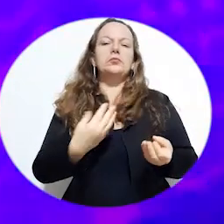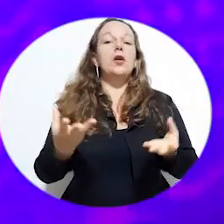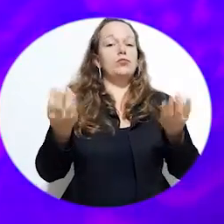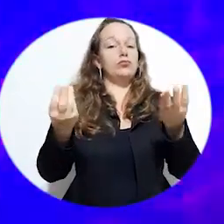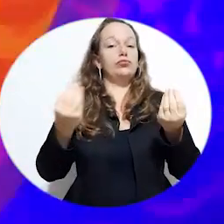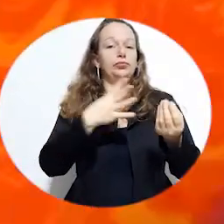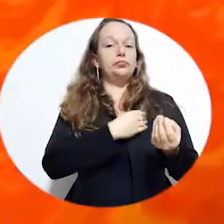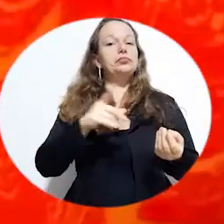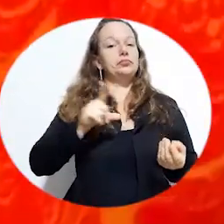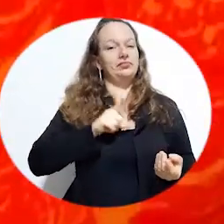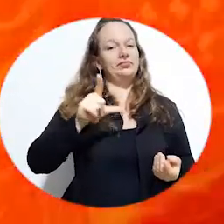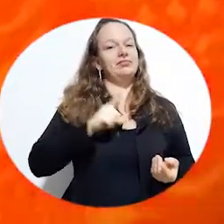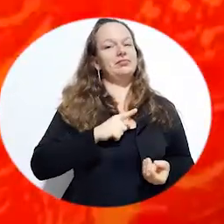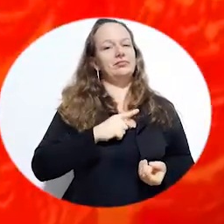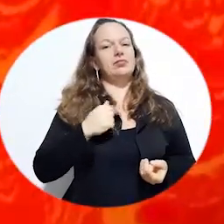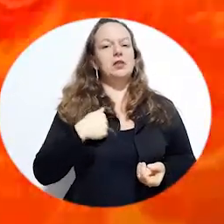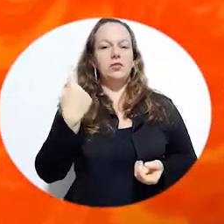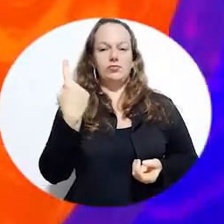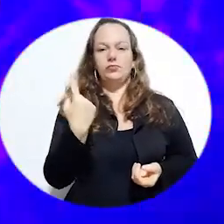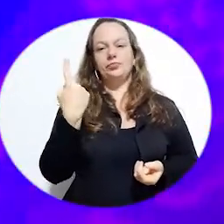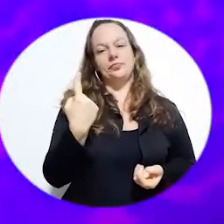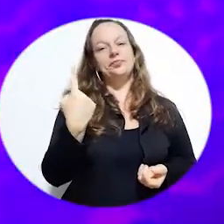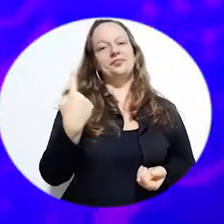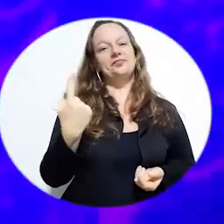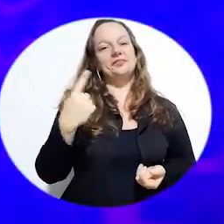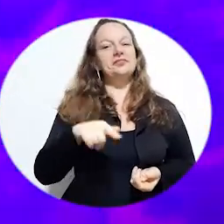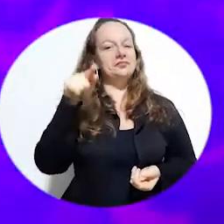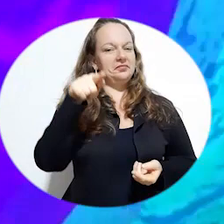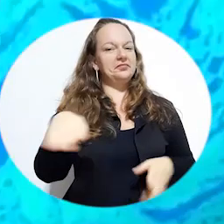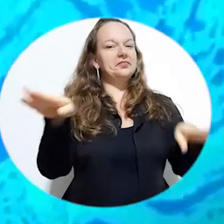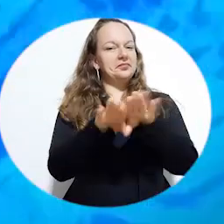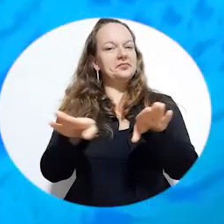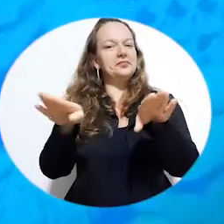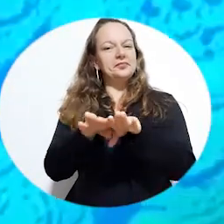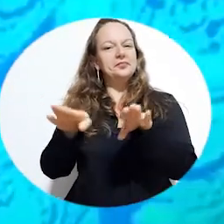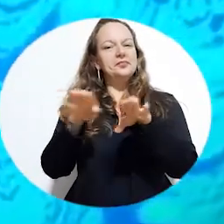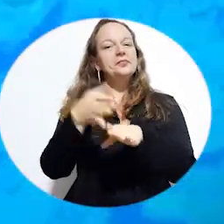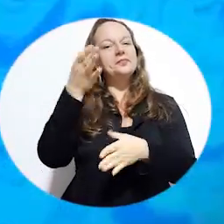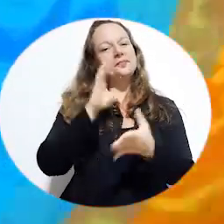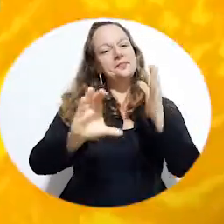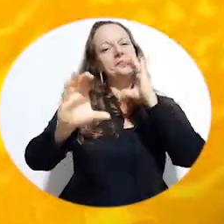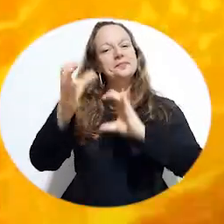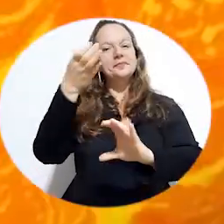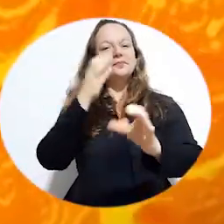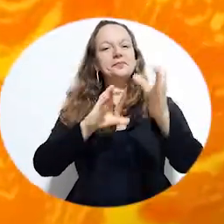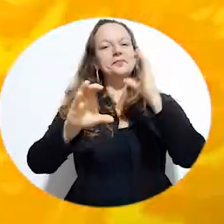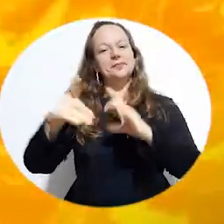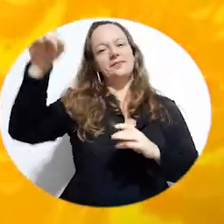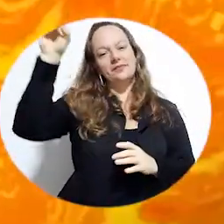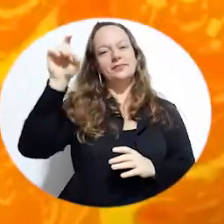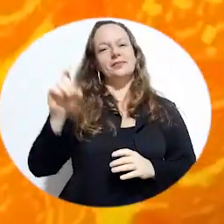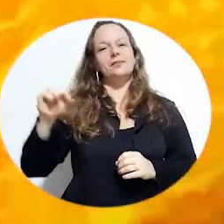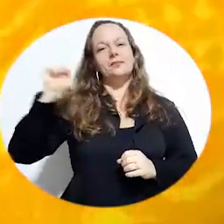muitos filhos ele tem. Eu sou um deles, você também.